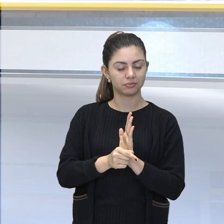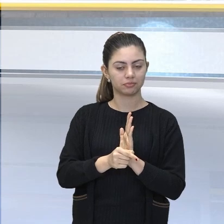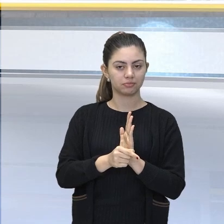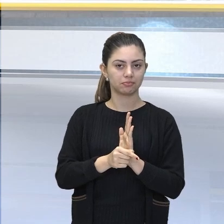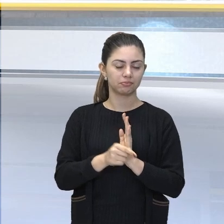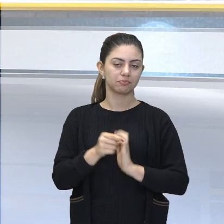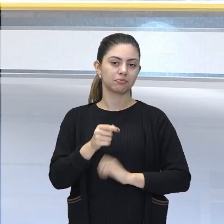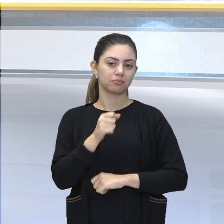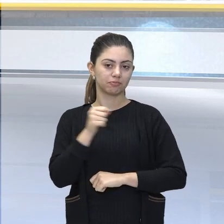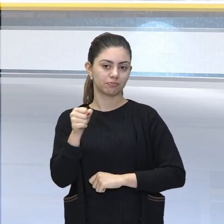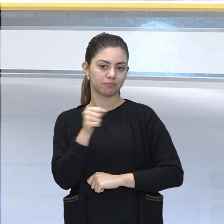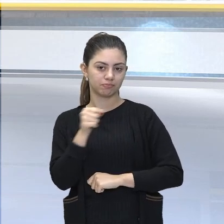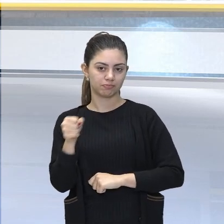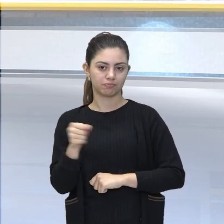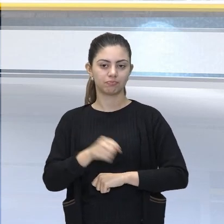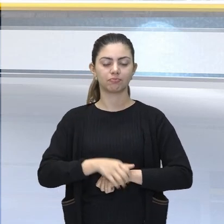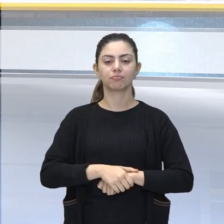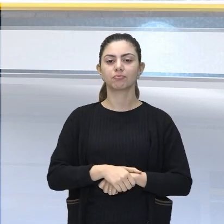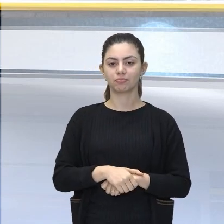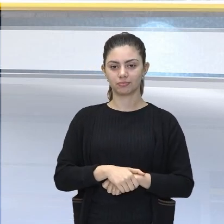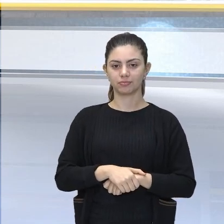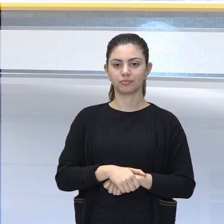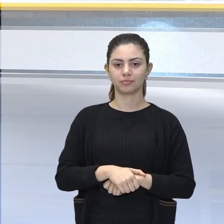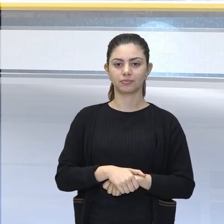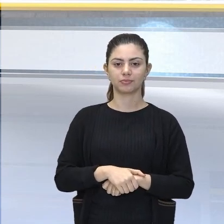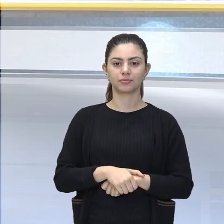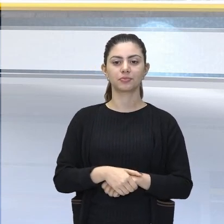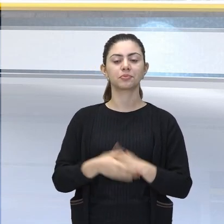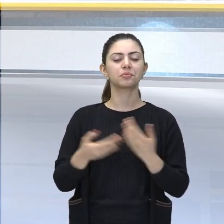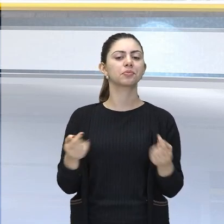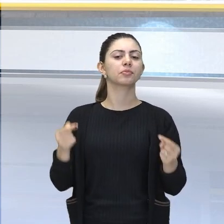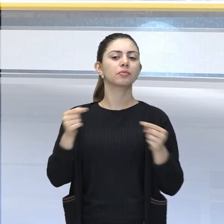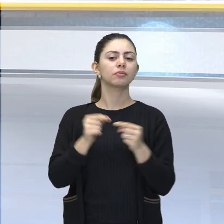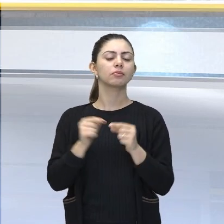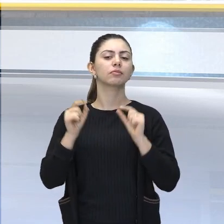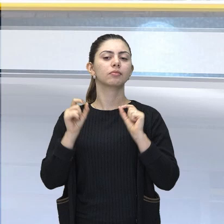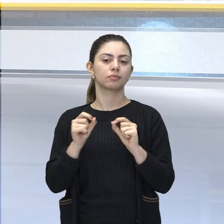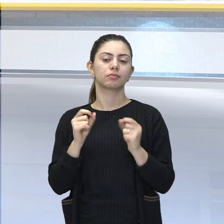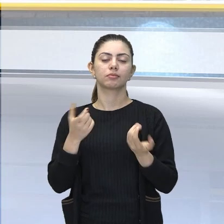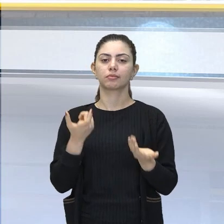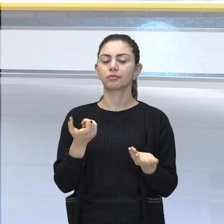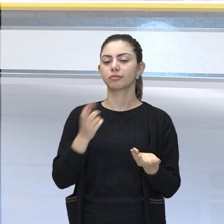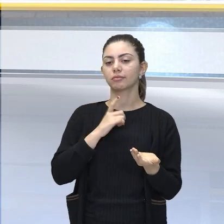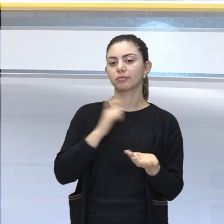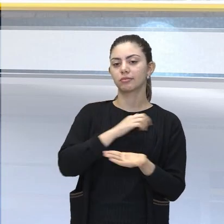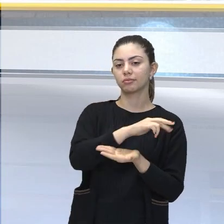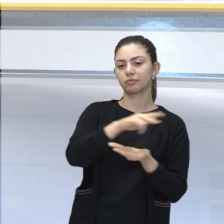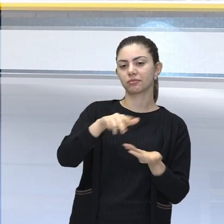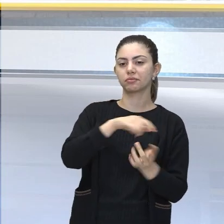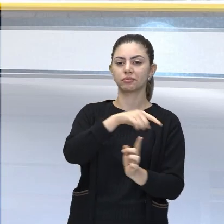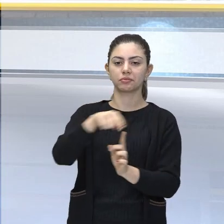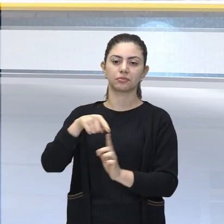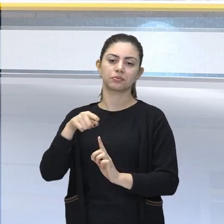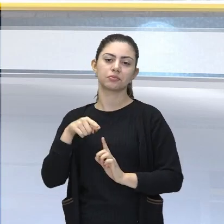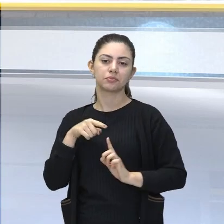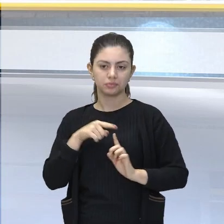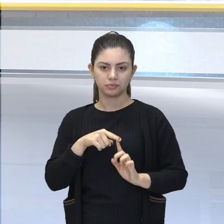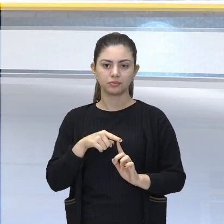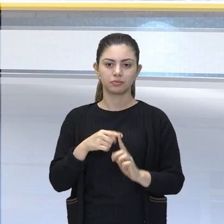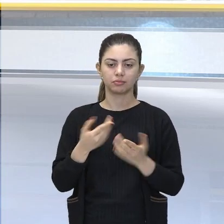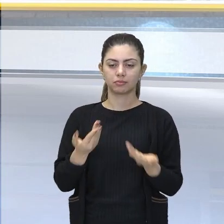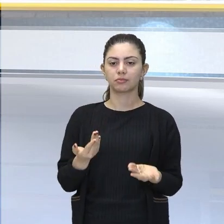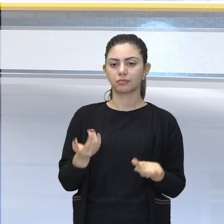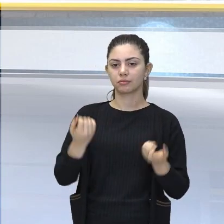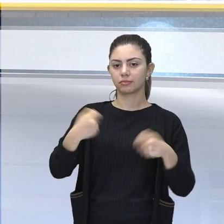termo gêneros jornalísticos refere-se a quê? A vários estilos,